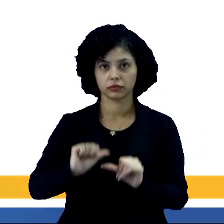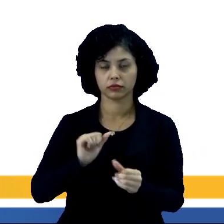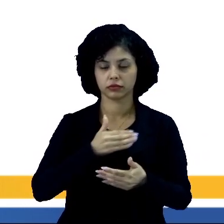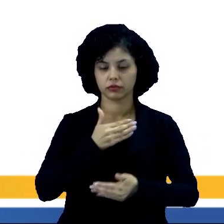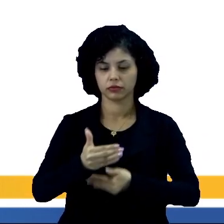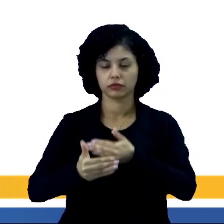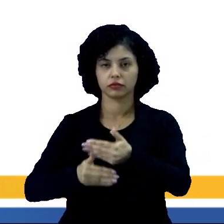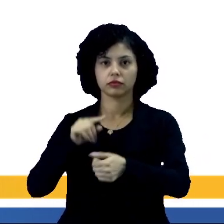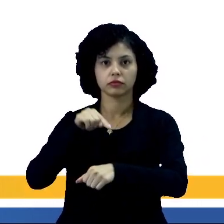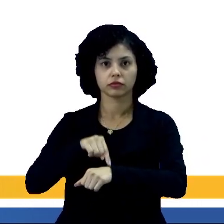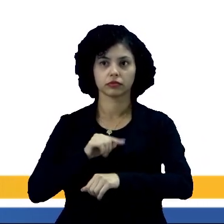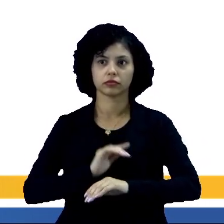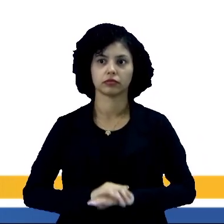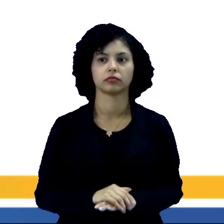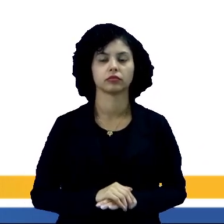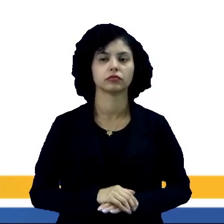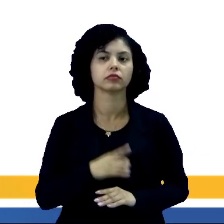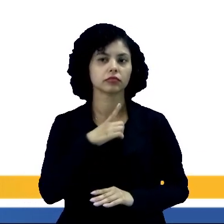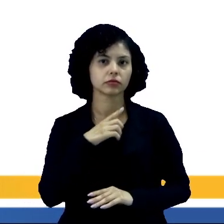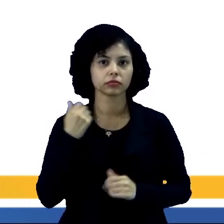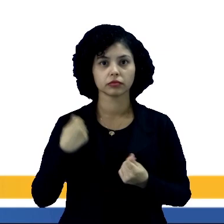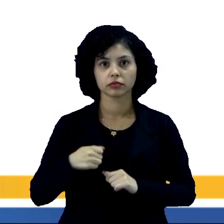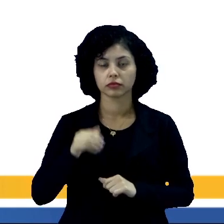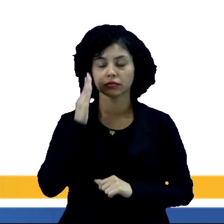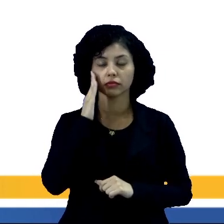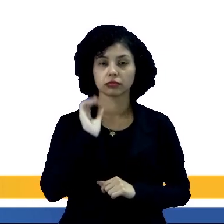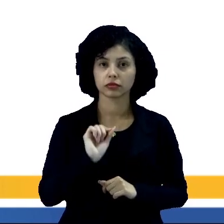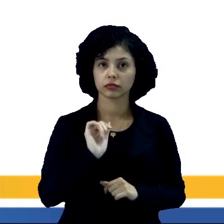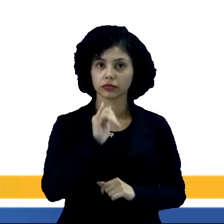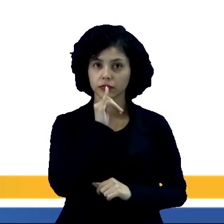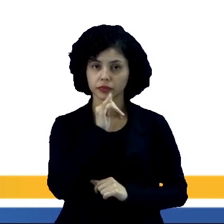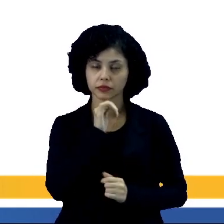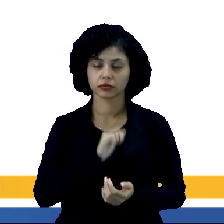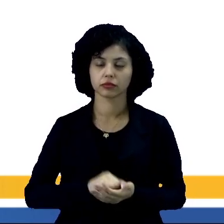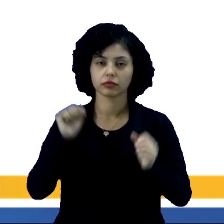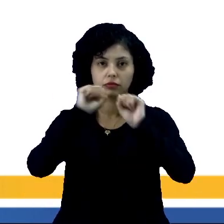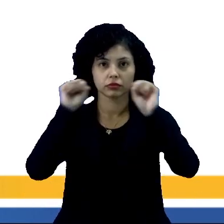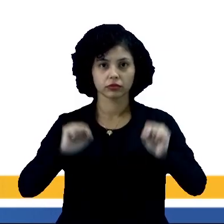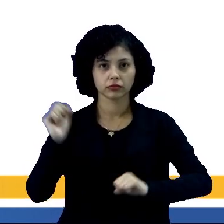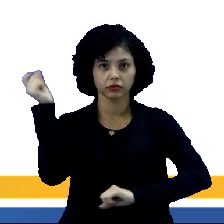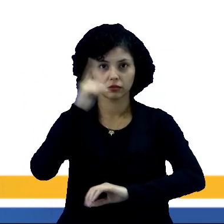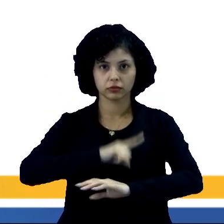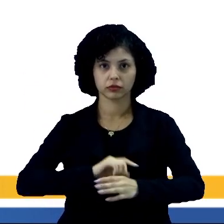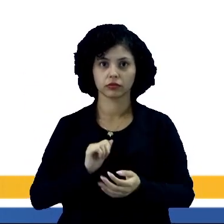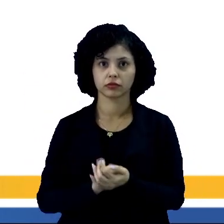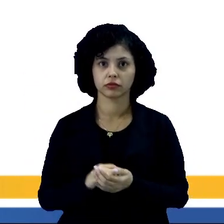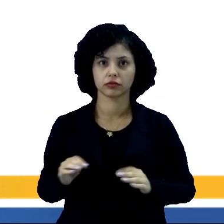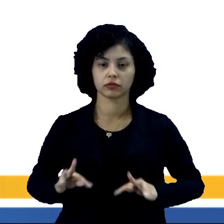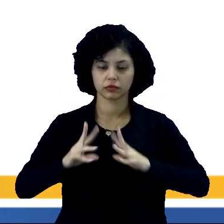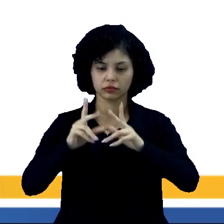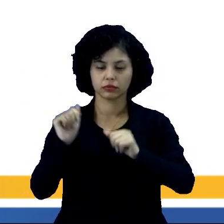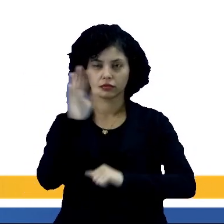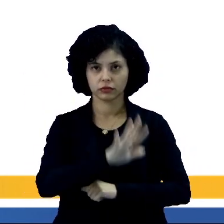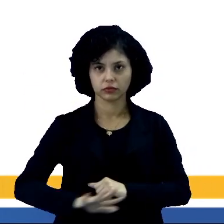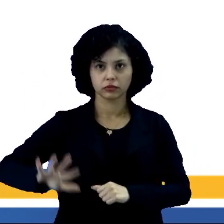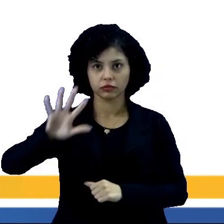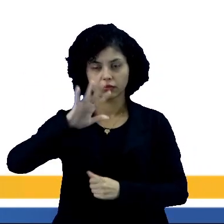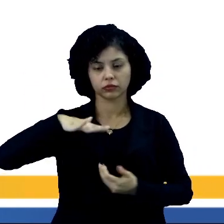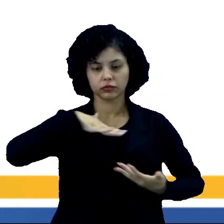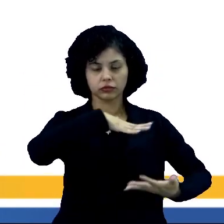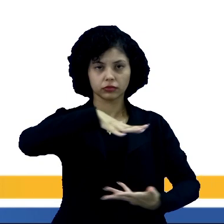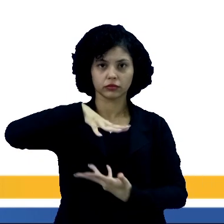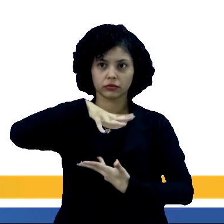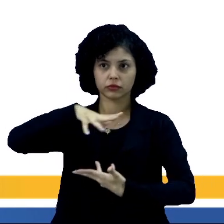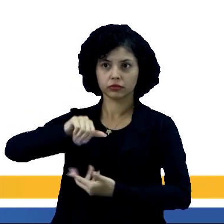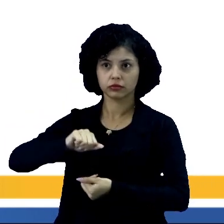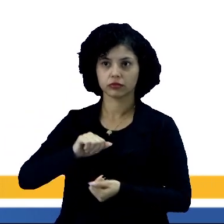ao longo do tempo. Então a gente tem que entender, por exemplo, que quando a gente fala do sistema solar, né, a gente vai ter toda a questão dos planetas que vão estar